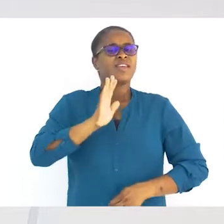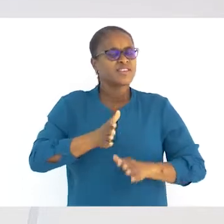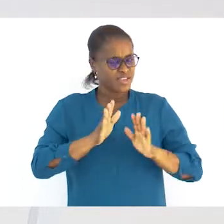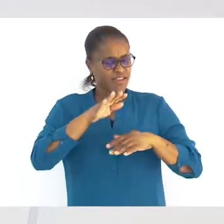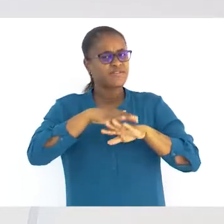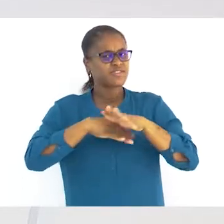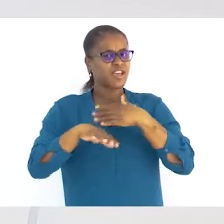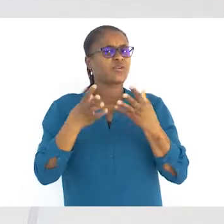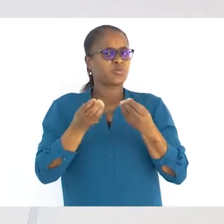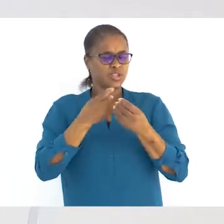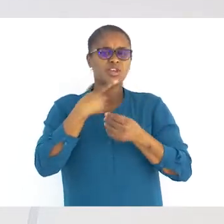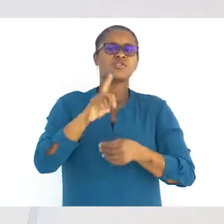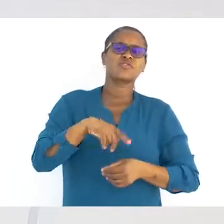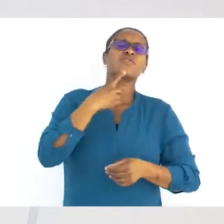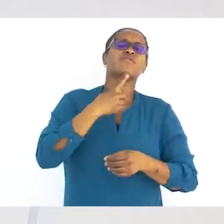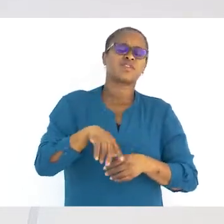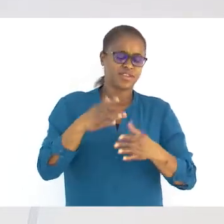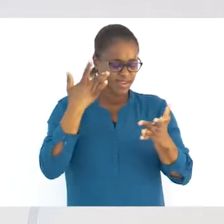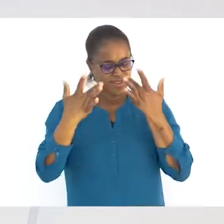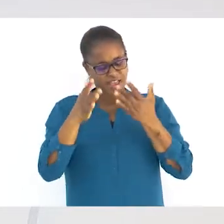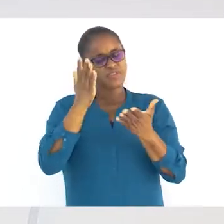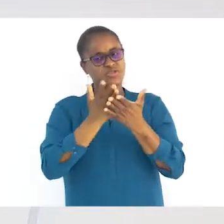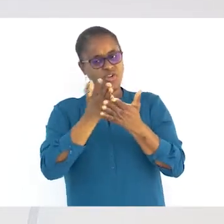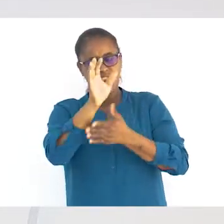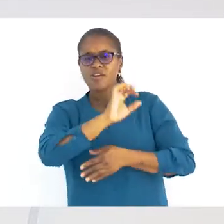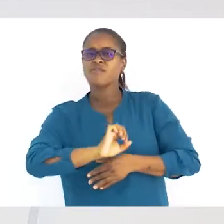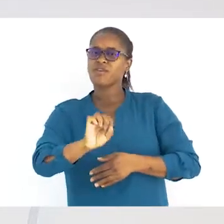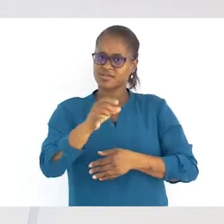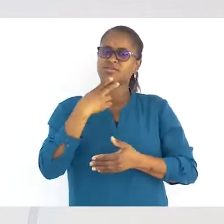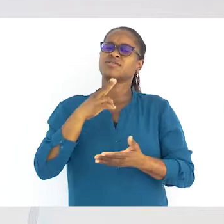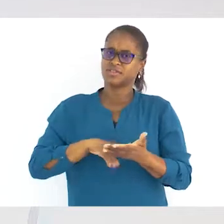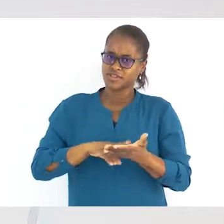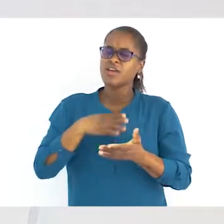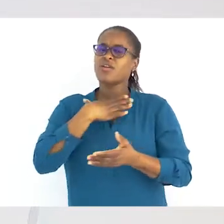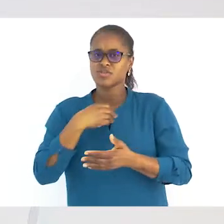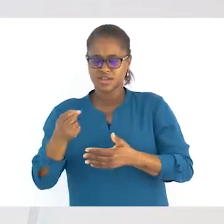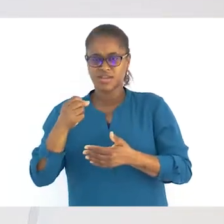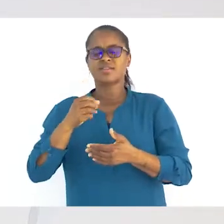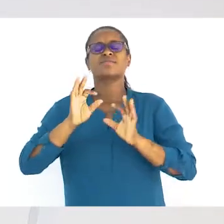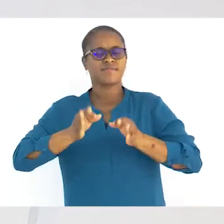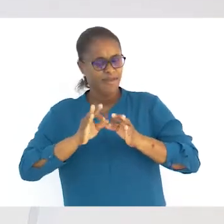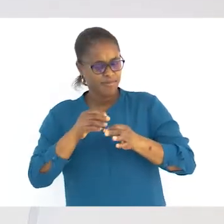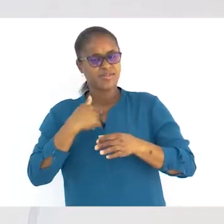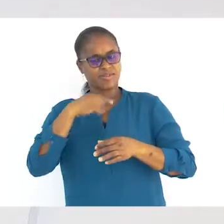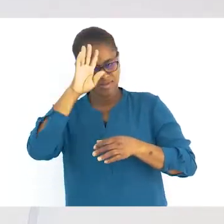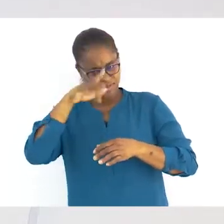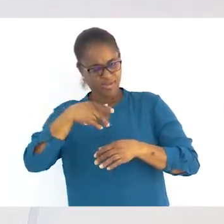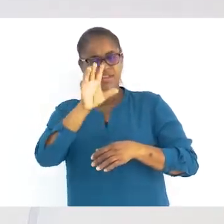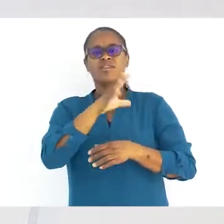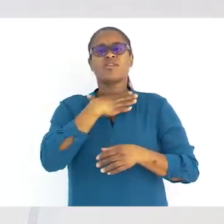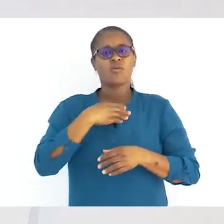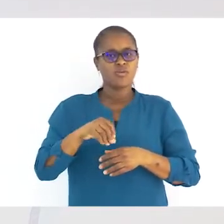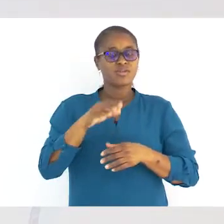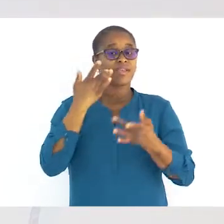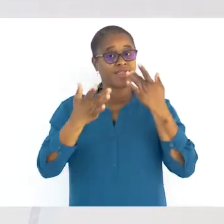fizeram várias vezes teatro na vossa escola. De certeza. Gostaram? Sei que gostaram. Teatro é uma forma